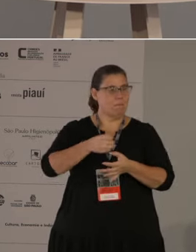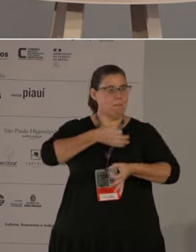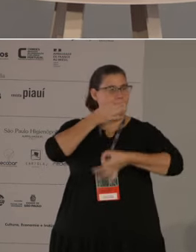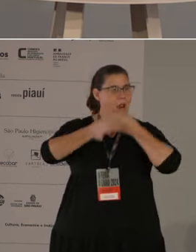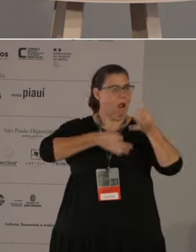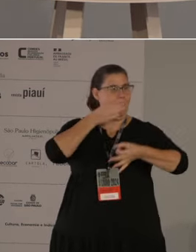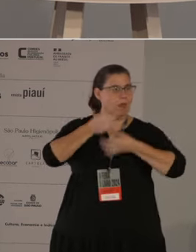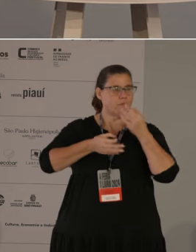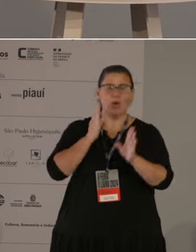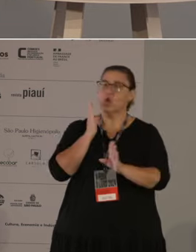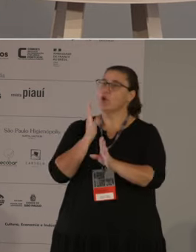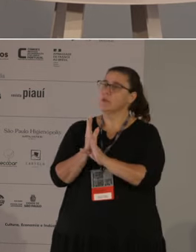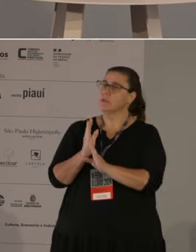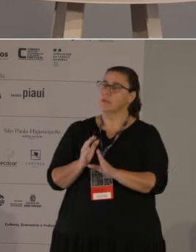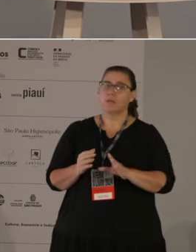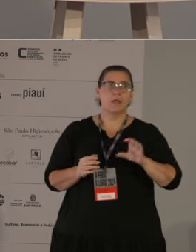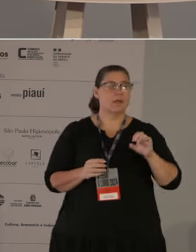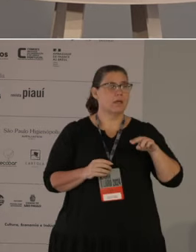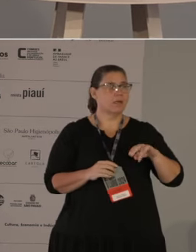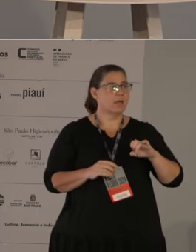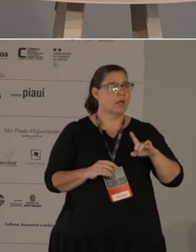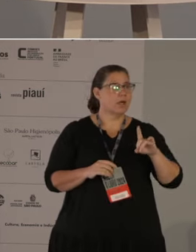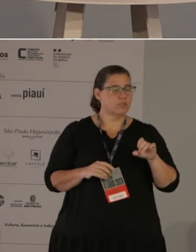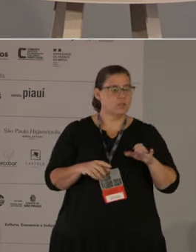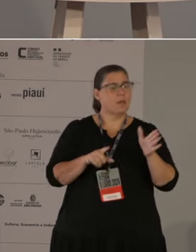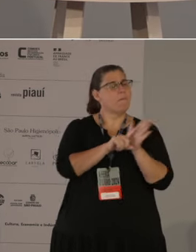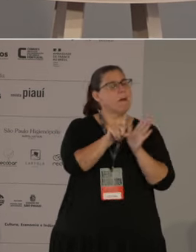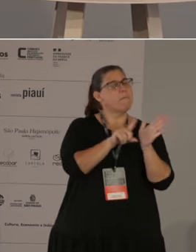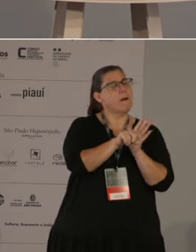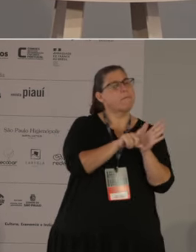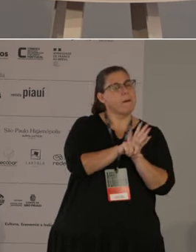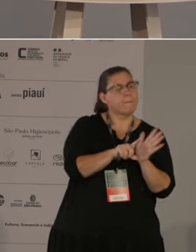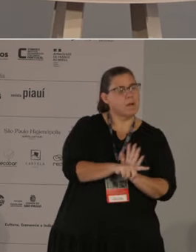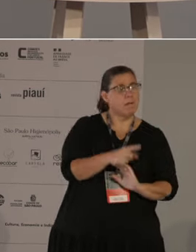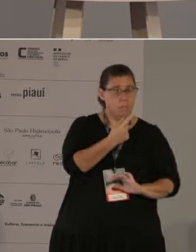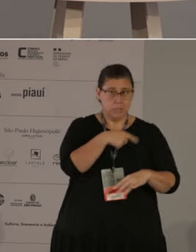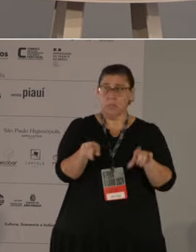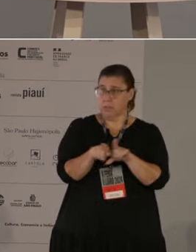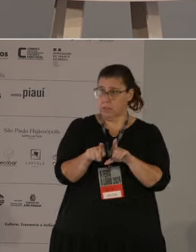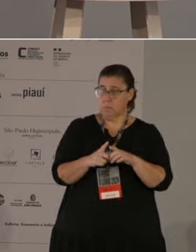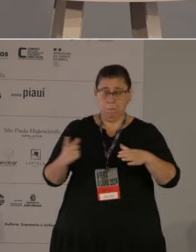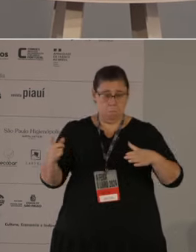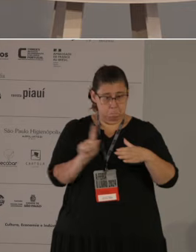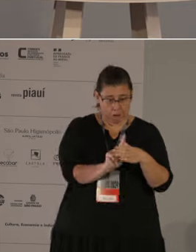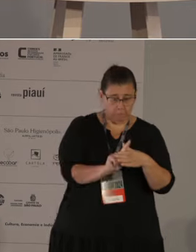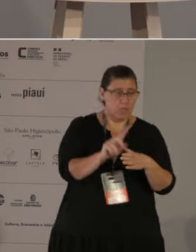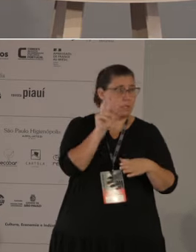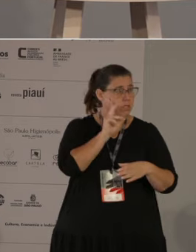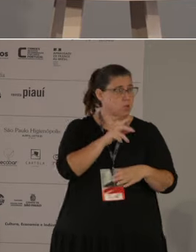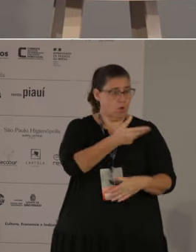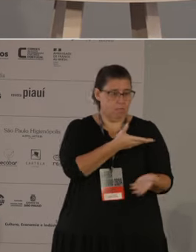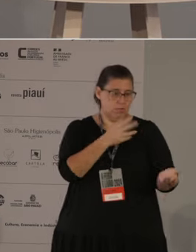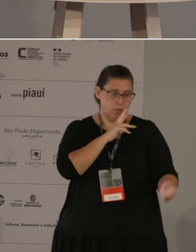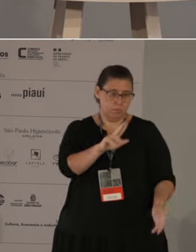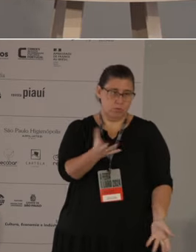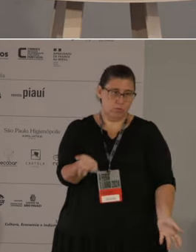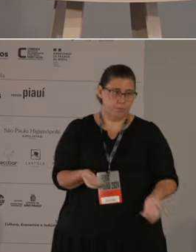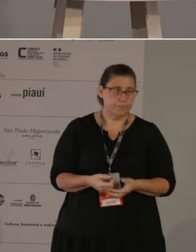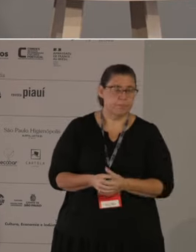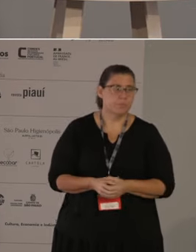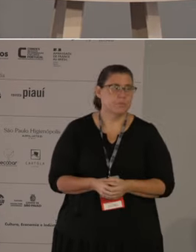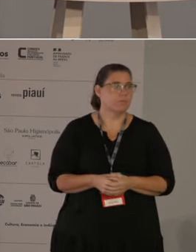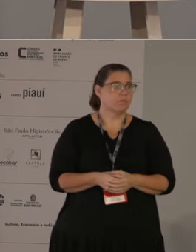os achados da NIED. Então, assim, ele está aqui perguntando para a gente, ele é parte da história. Então, Edu, por favor, é a sua vez. Né?